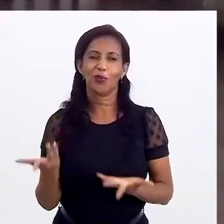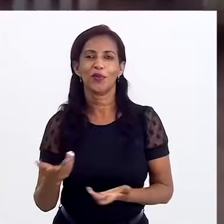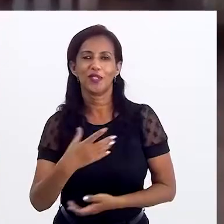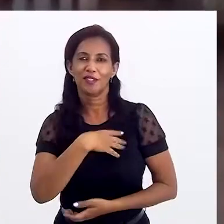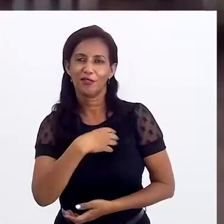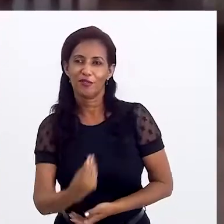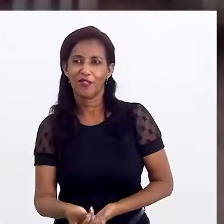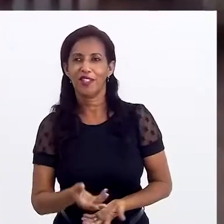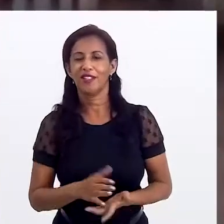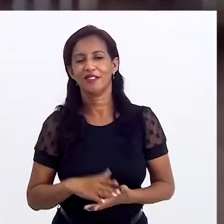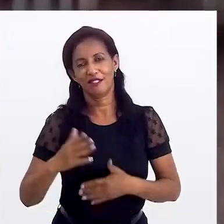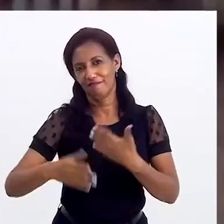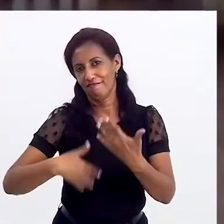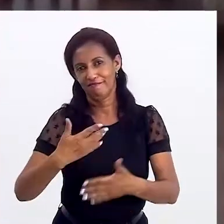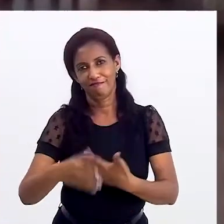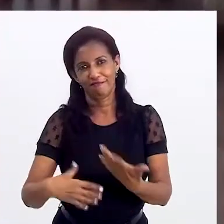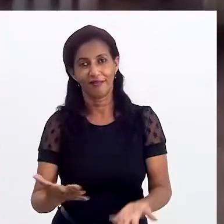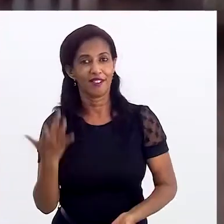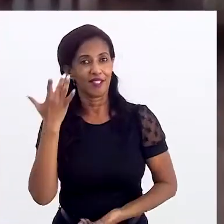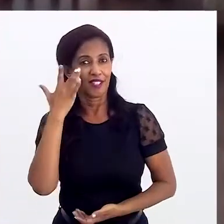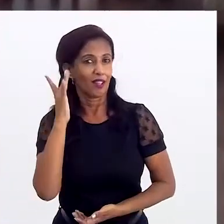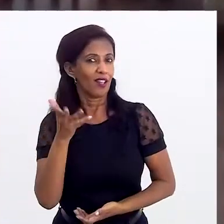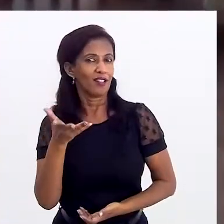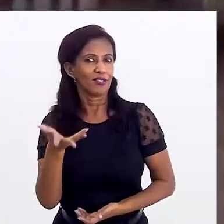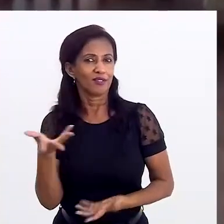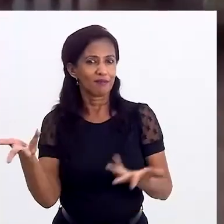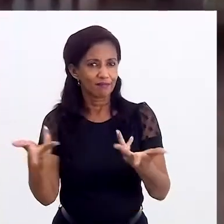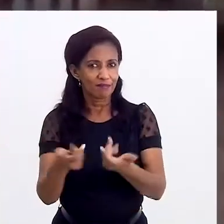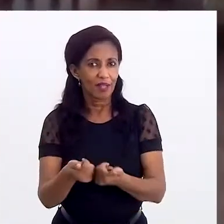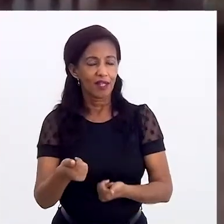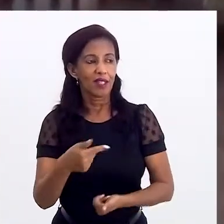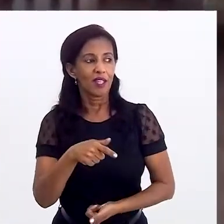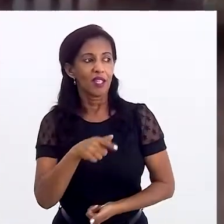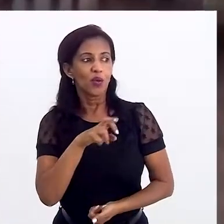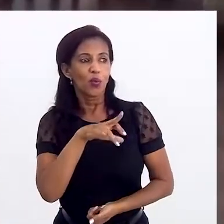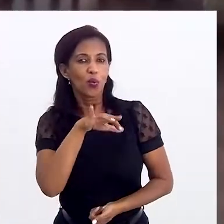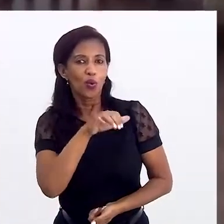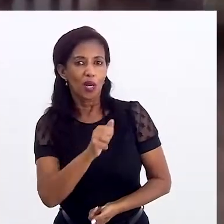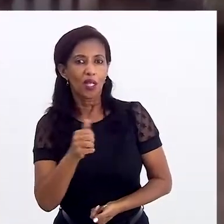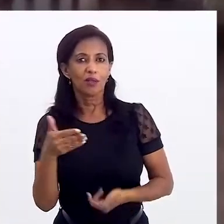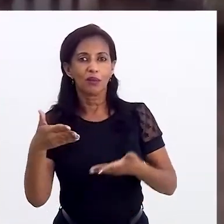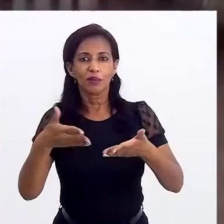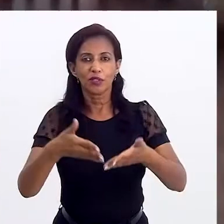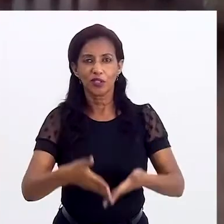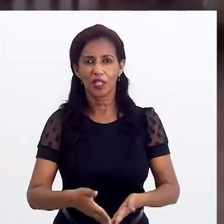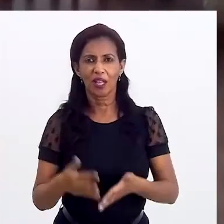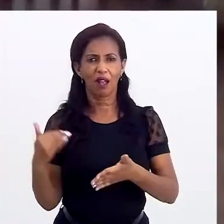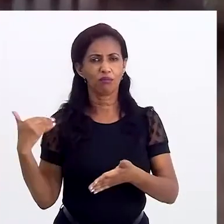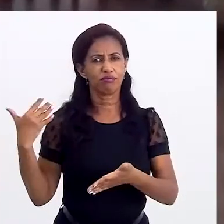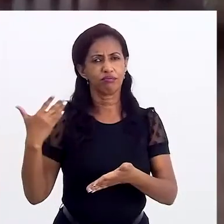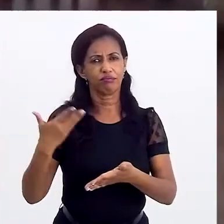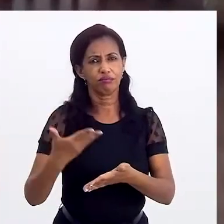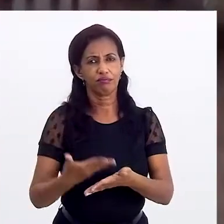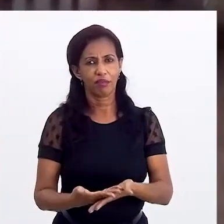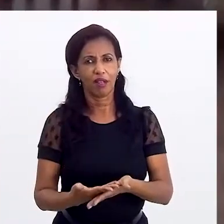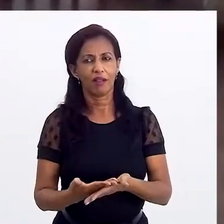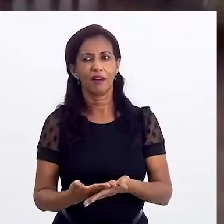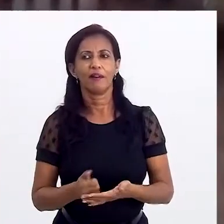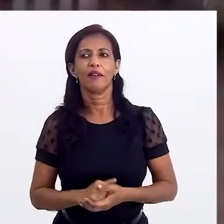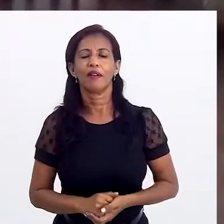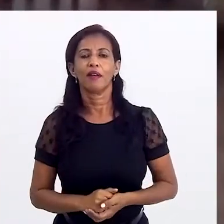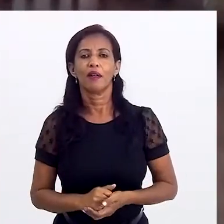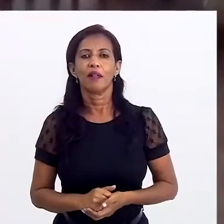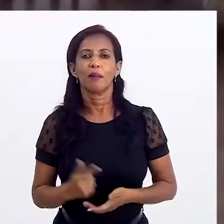e filhos, enfim. E acho que isso é fundamental. E eu e o Cleiton, né, para chegar aí, tudo isso para poder chegar na questão